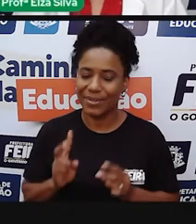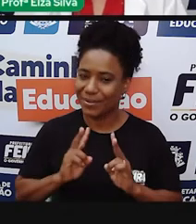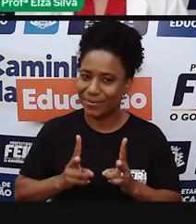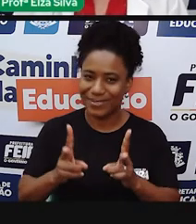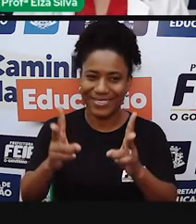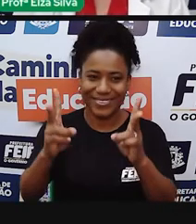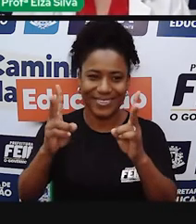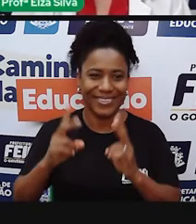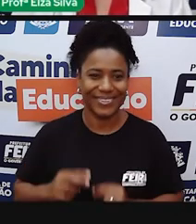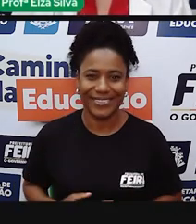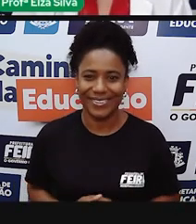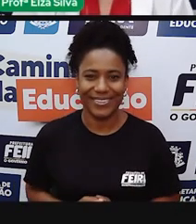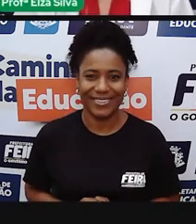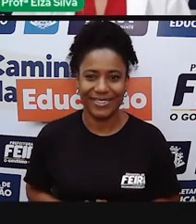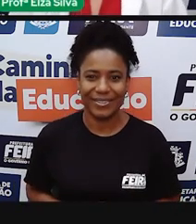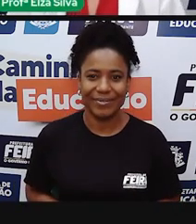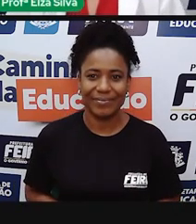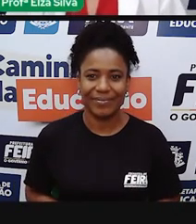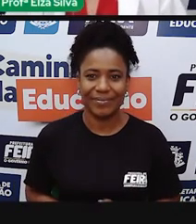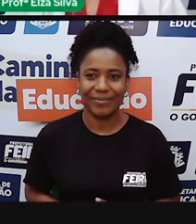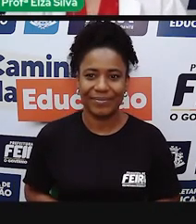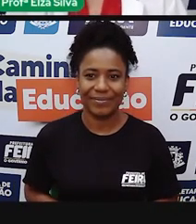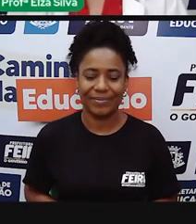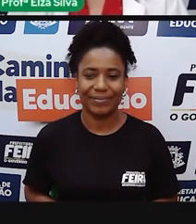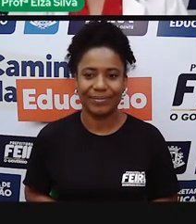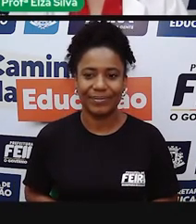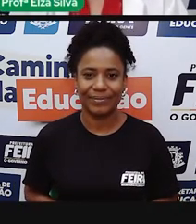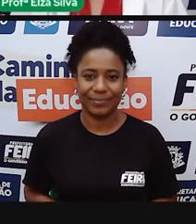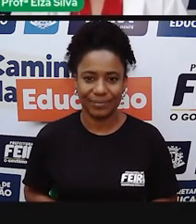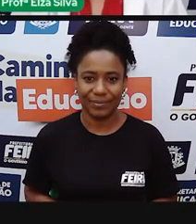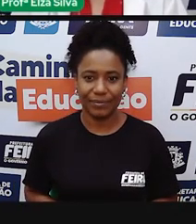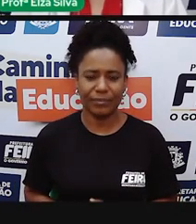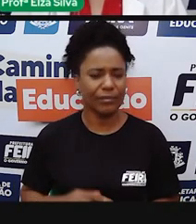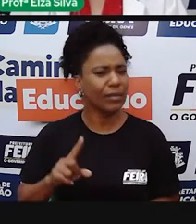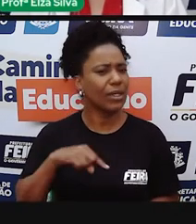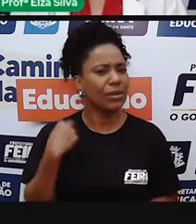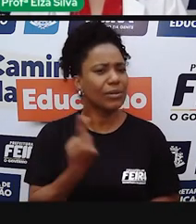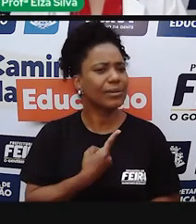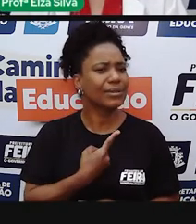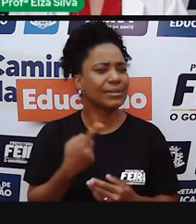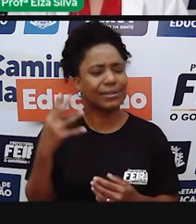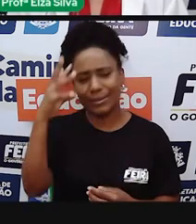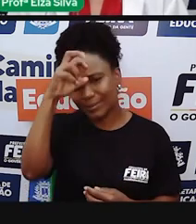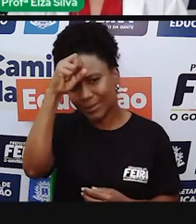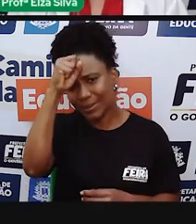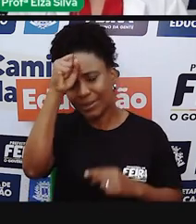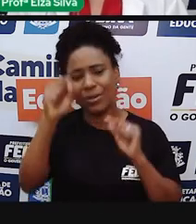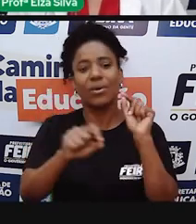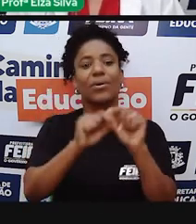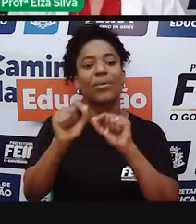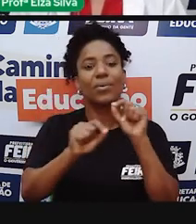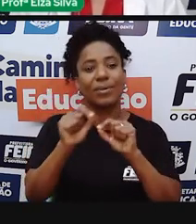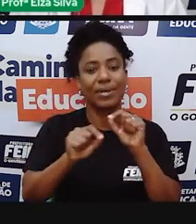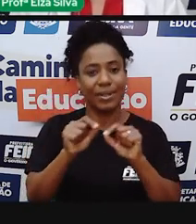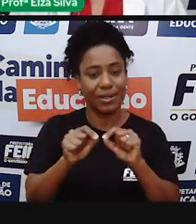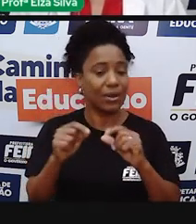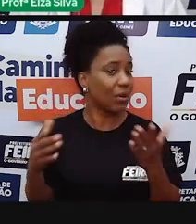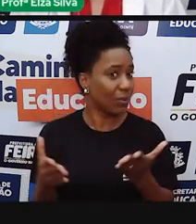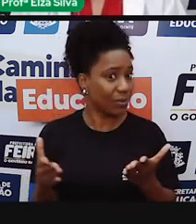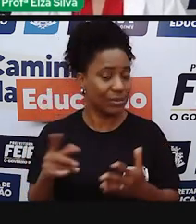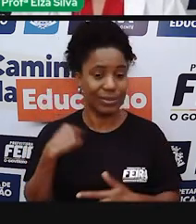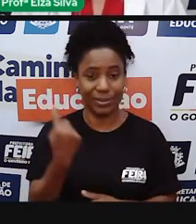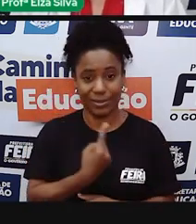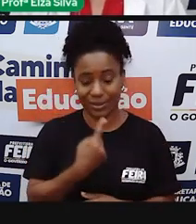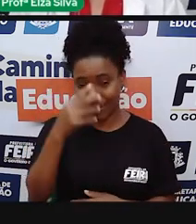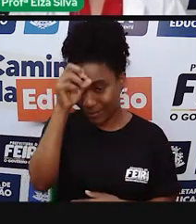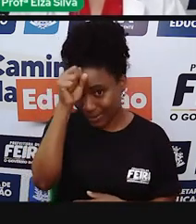adiante? So, what do you learn today? O que é que nós aprendemos hoje? Nós tivemos a oportunidade de